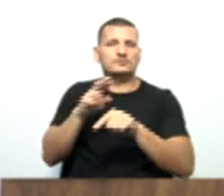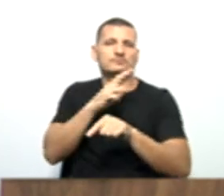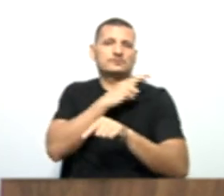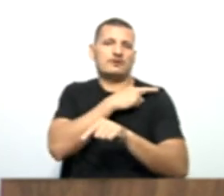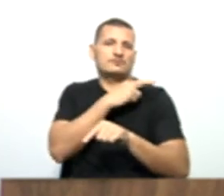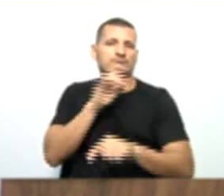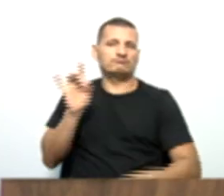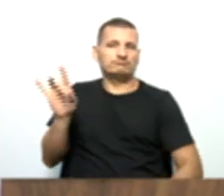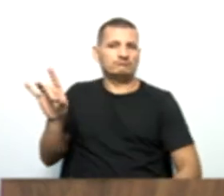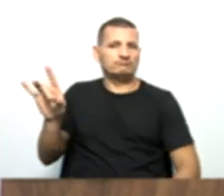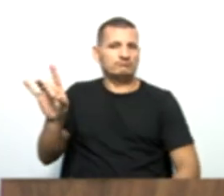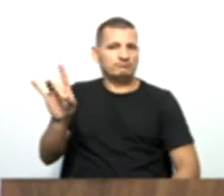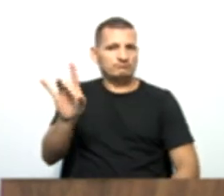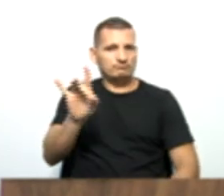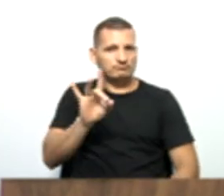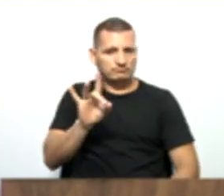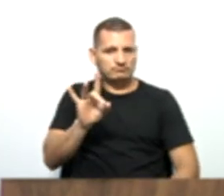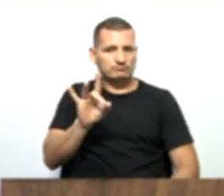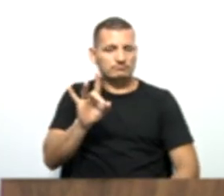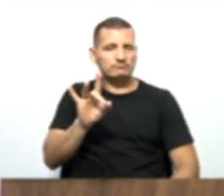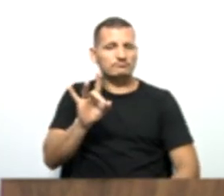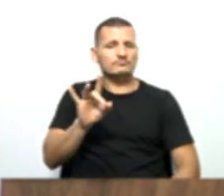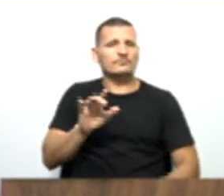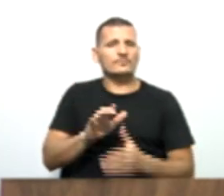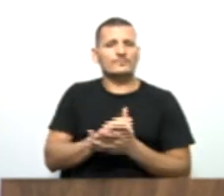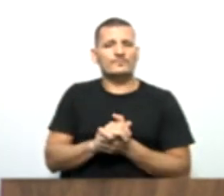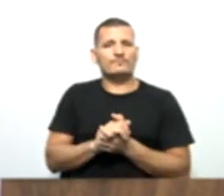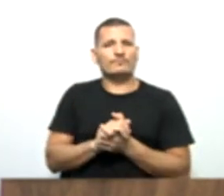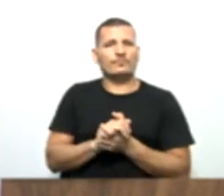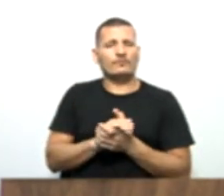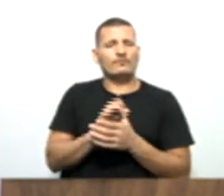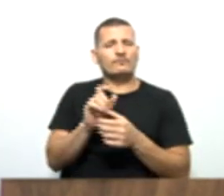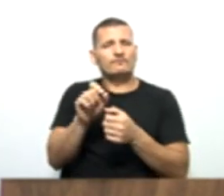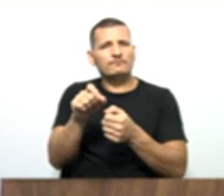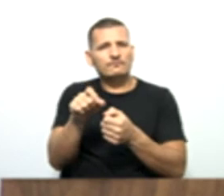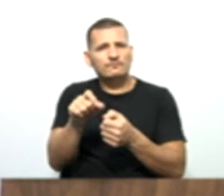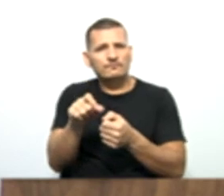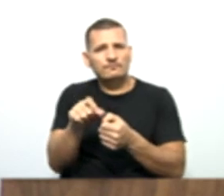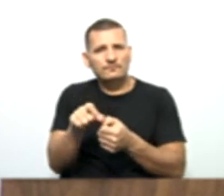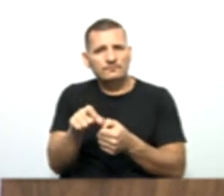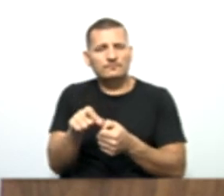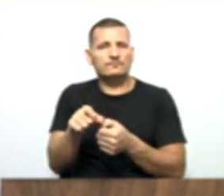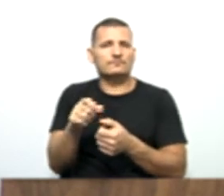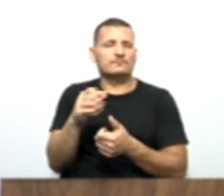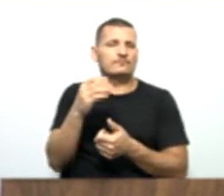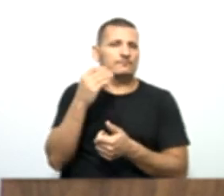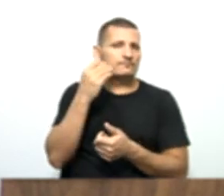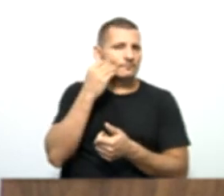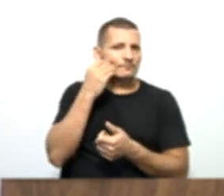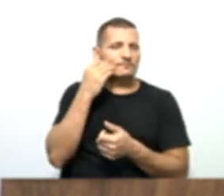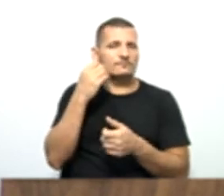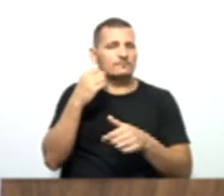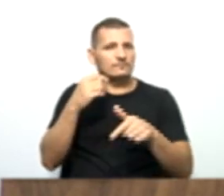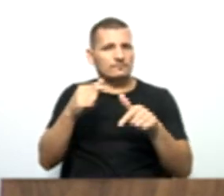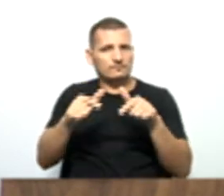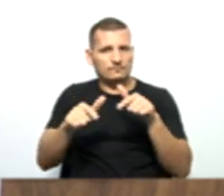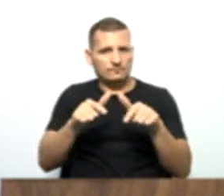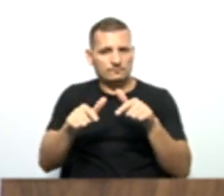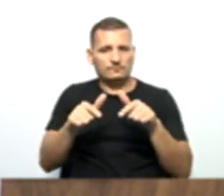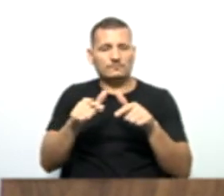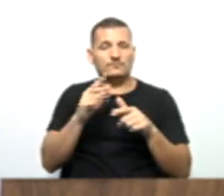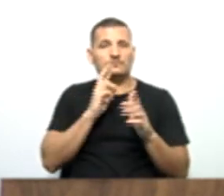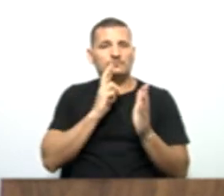apontar procedimentos tanto para a realização quanto para a verificação e elaboração do trabalho. Essa